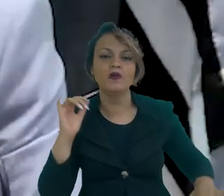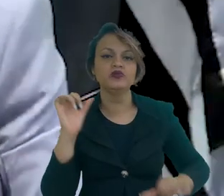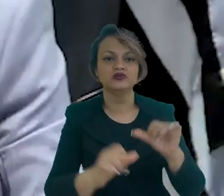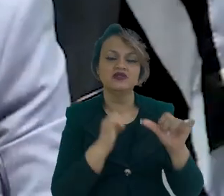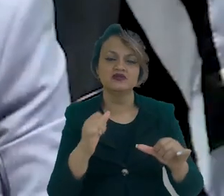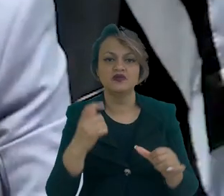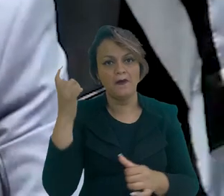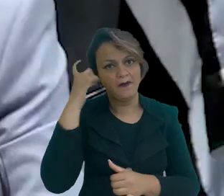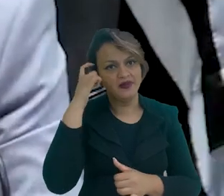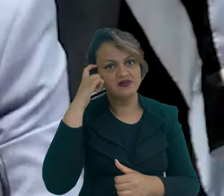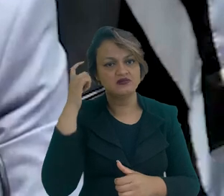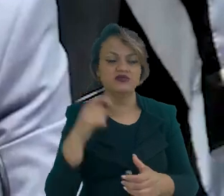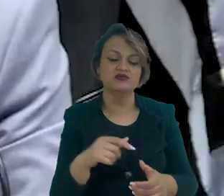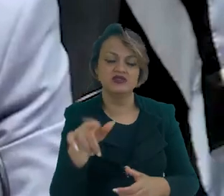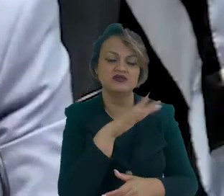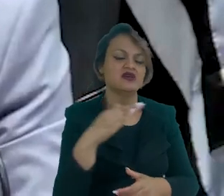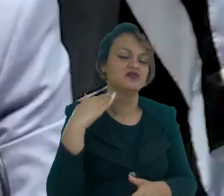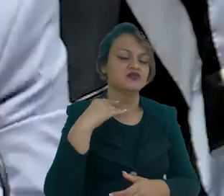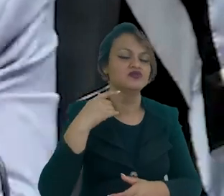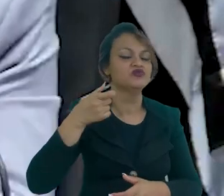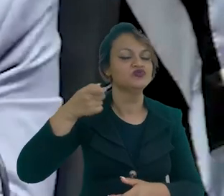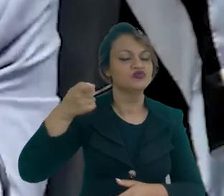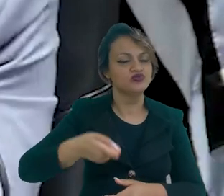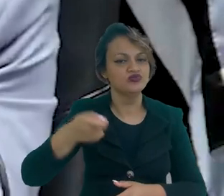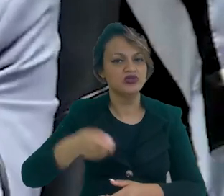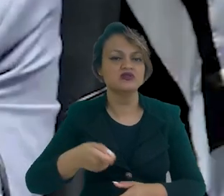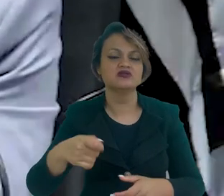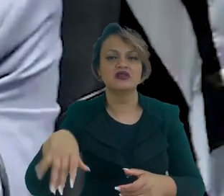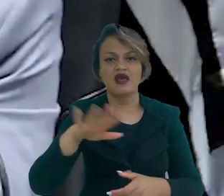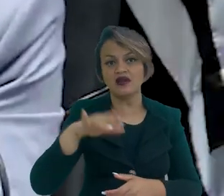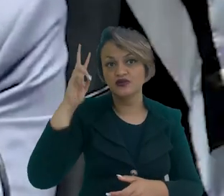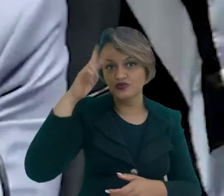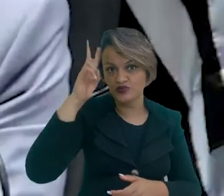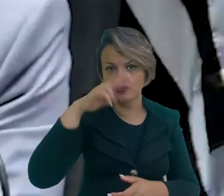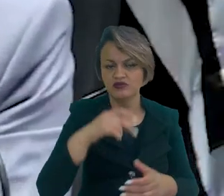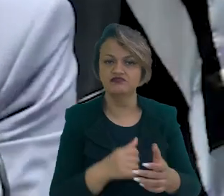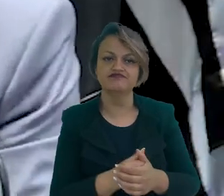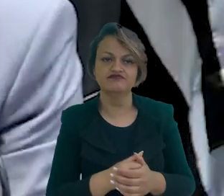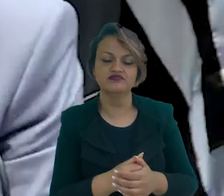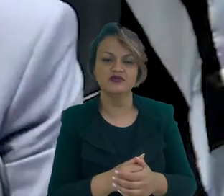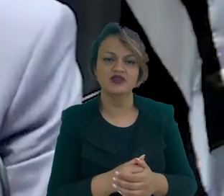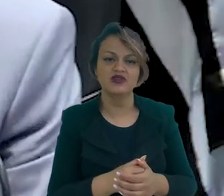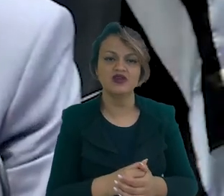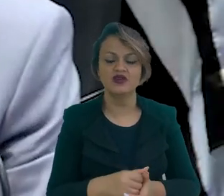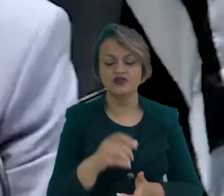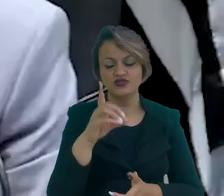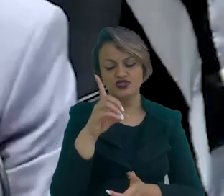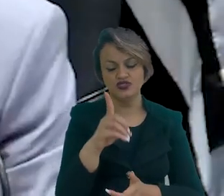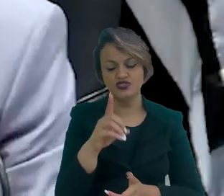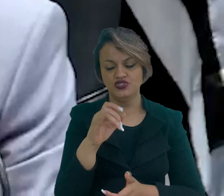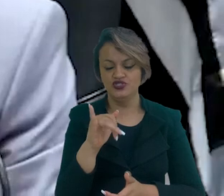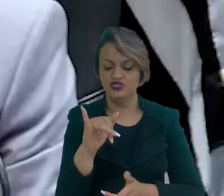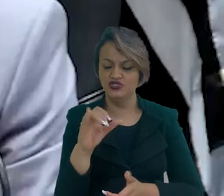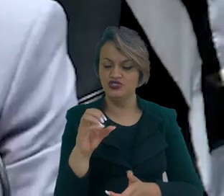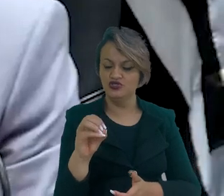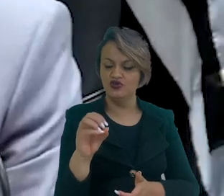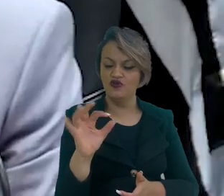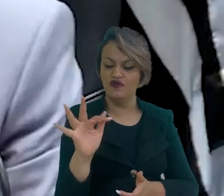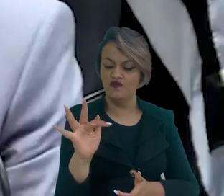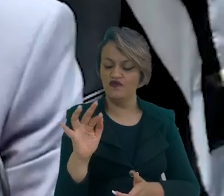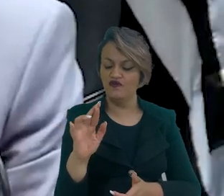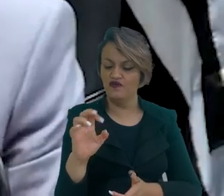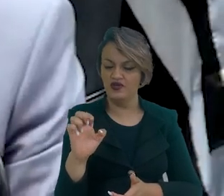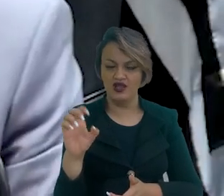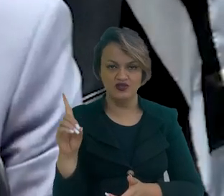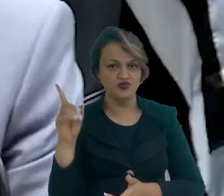ela é esse texto seria já uma mudança do Pensamento desse juízes com sopro do ponto de vista histórico o